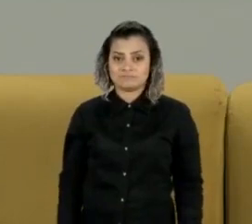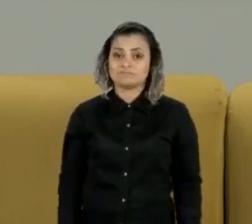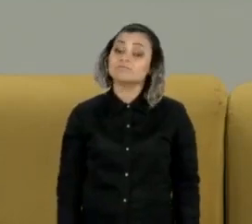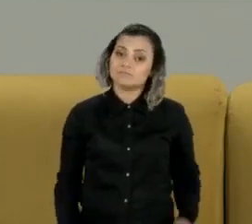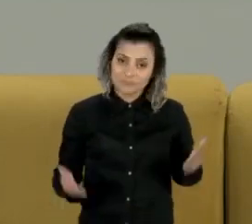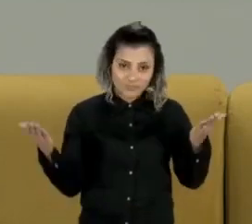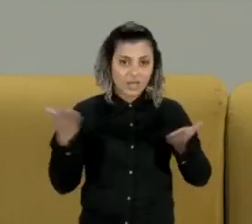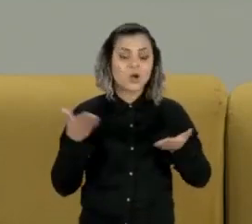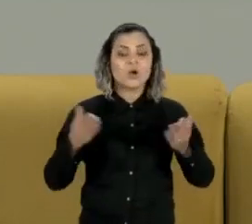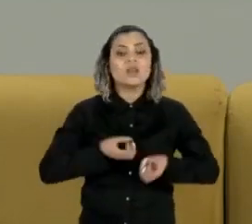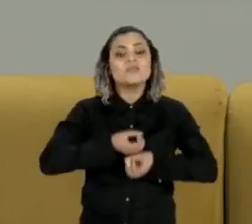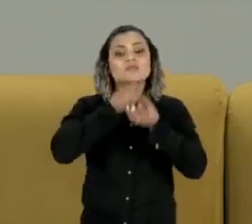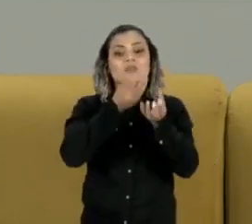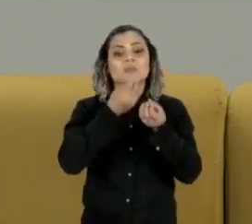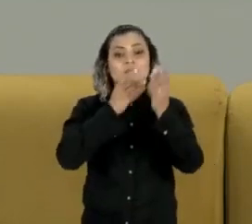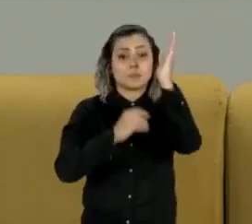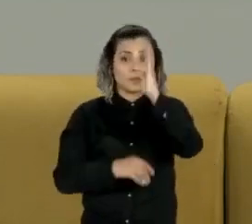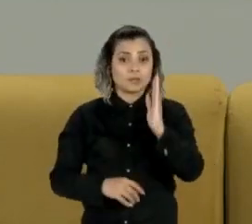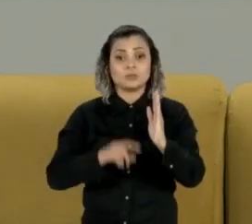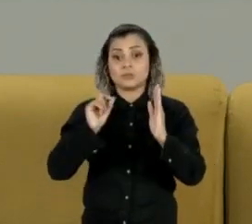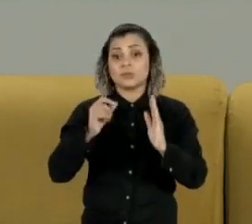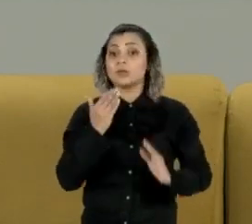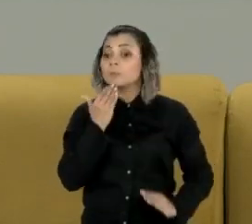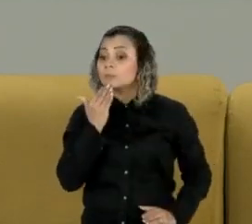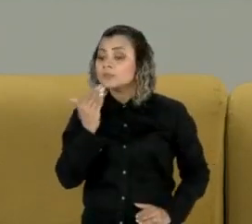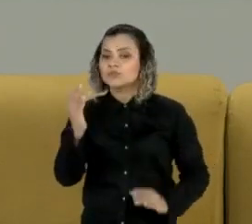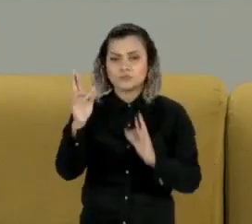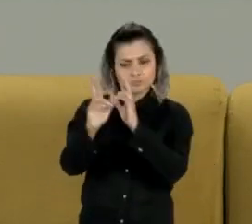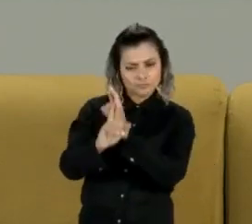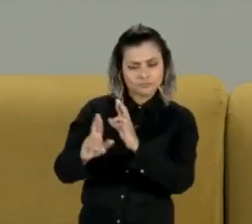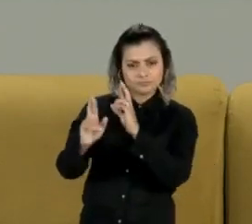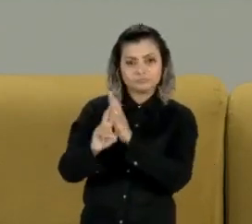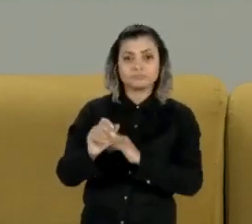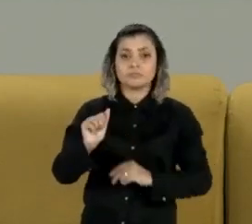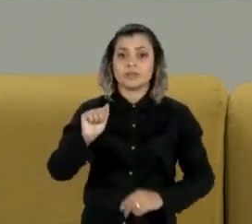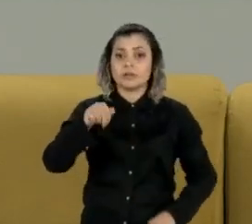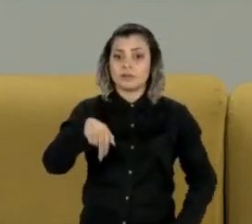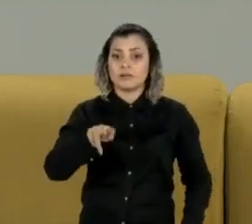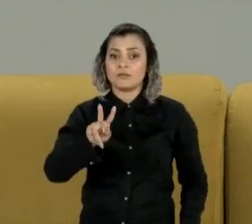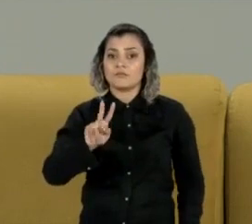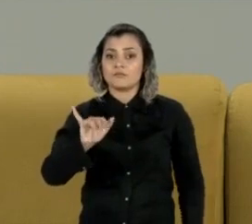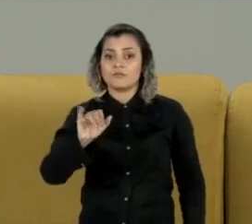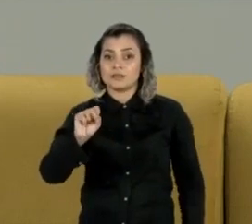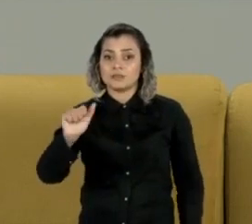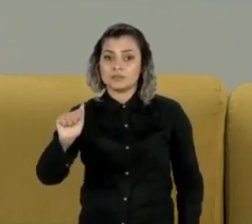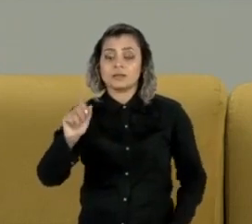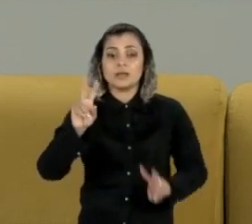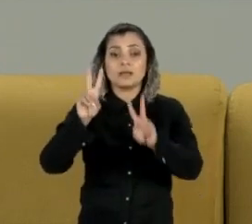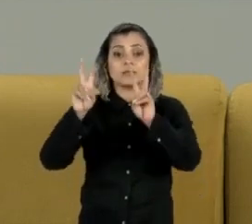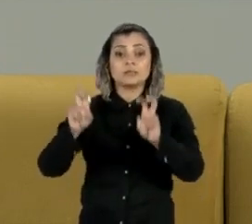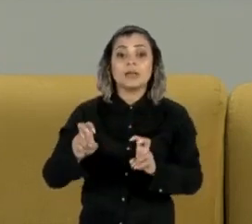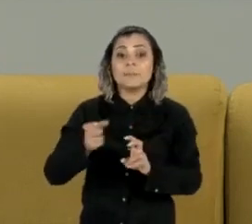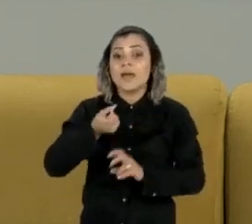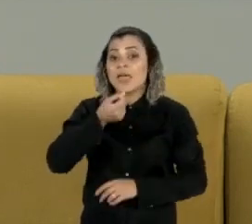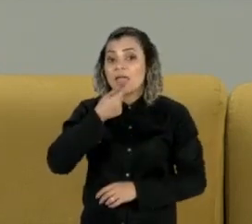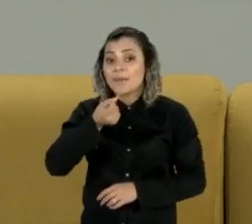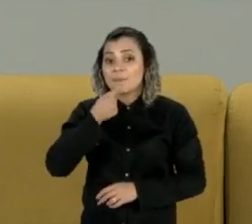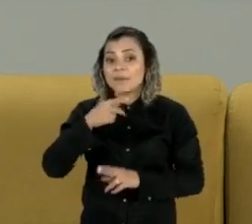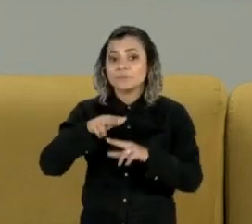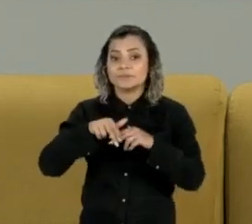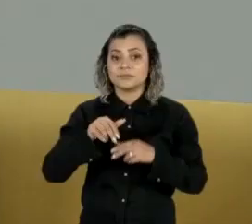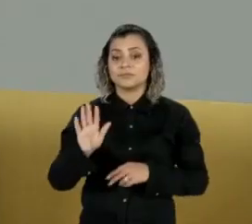Agora, outras notícias nacionais. Após 2 pedidos de vista, a Anvisa adia a decisão sobre regulamentação de remédios à base